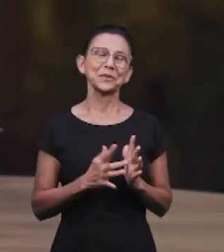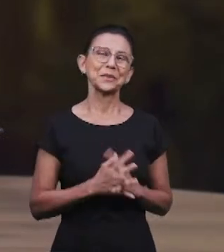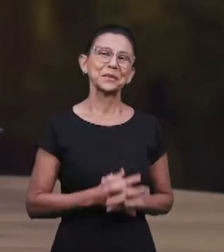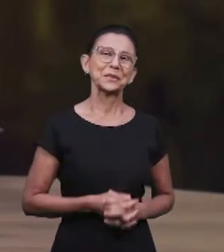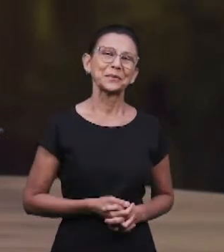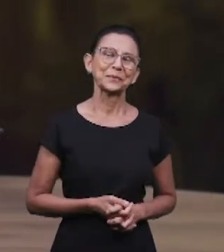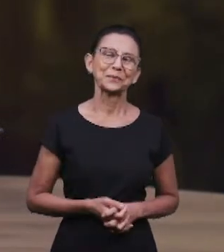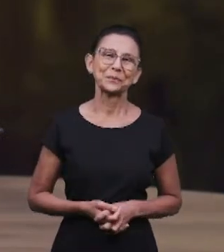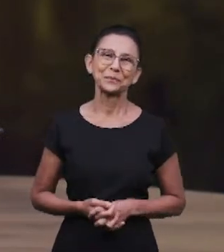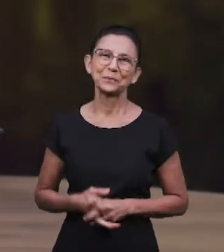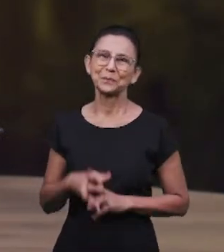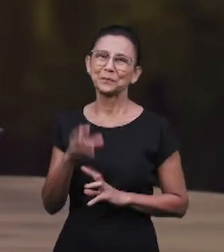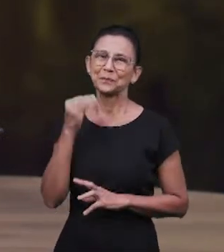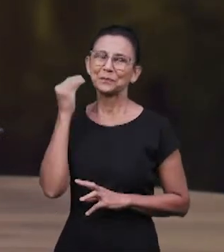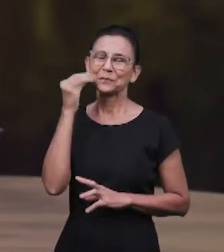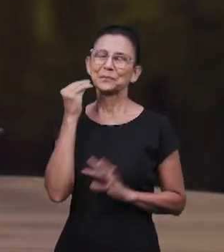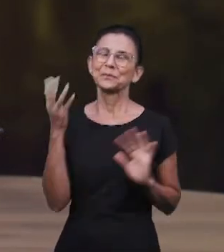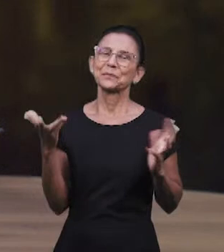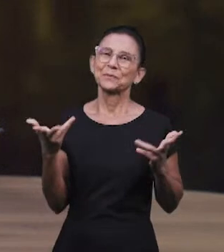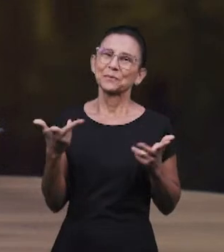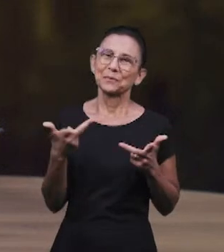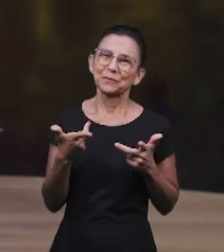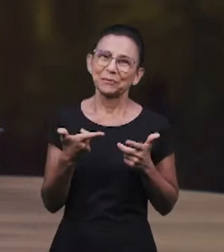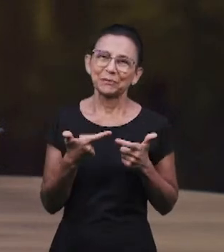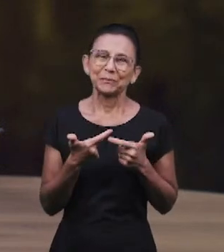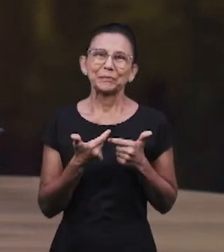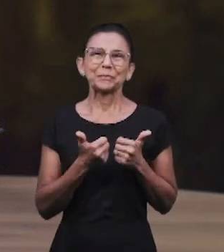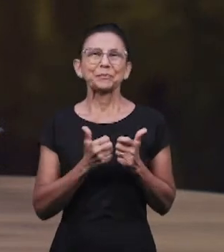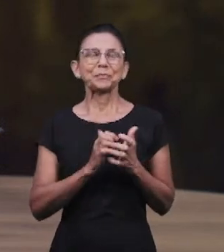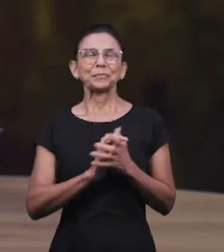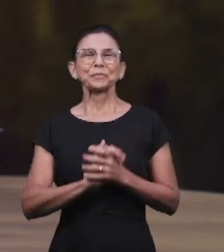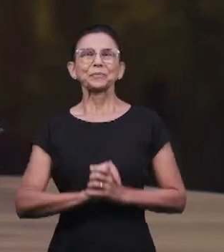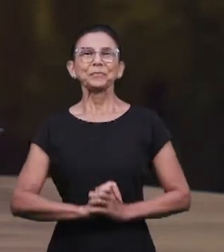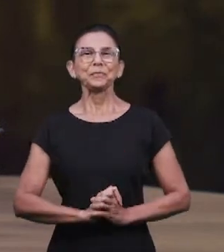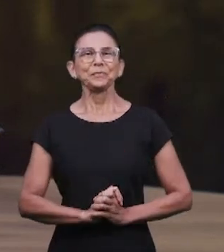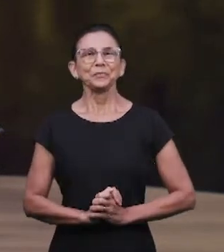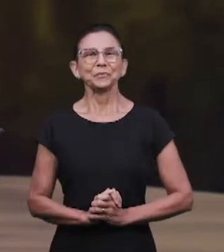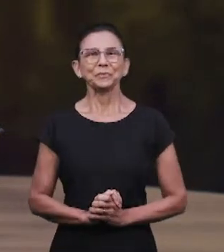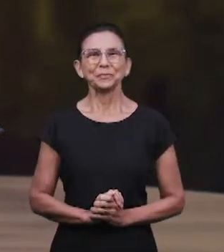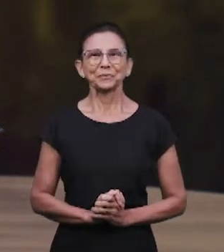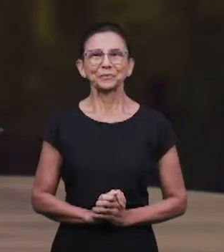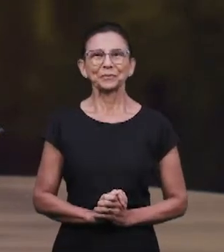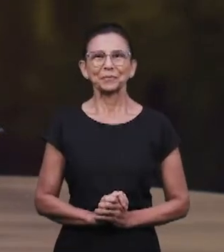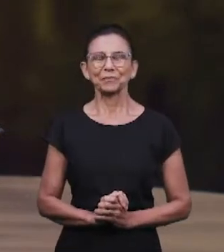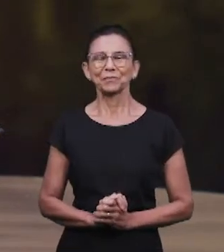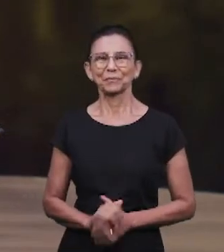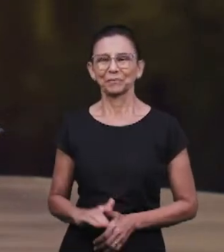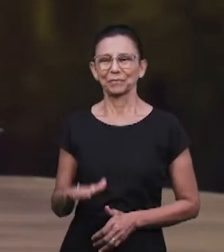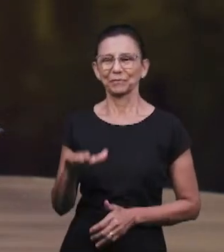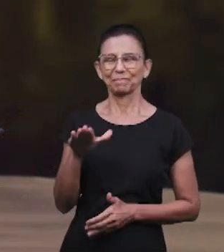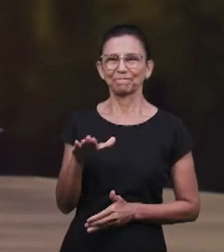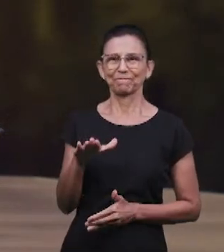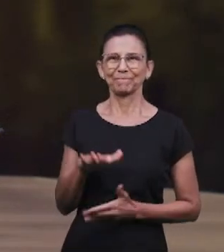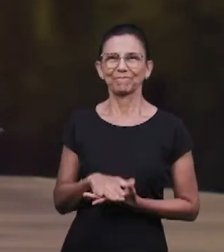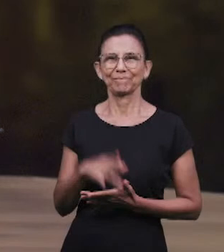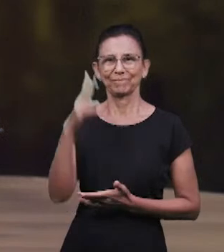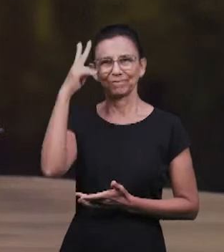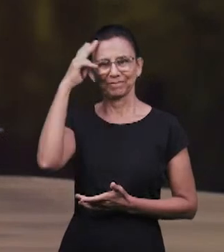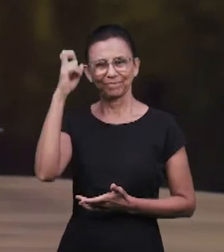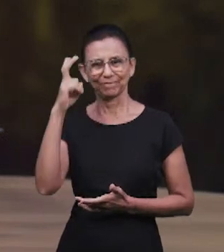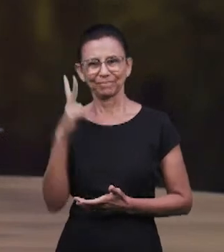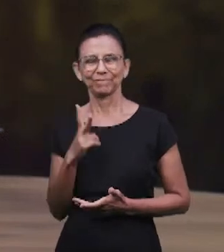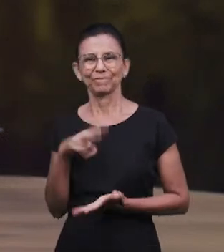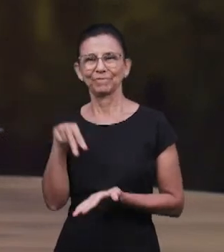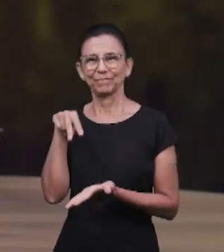jamais esquecerei. Que coisa linda, que maravilha! A criança bem